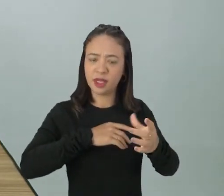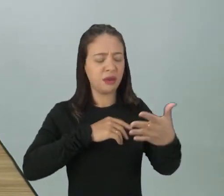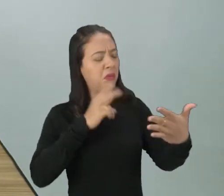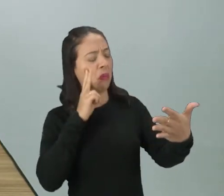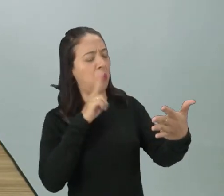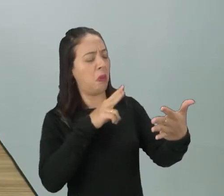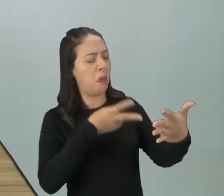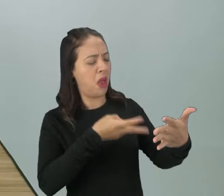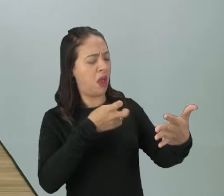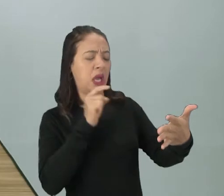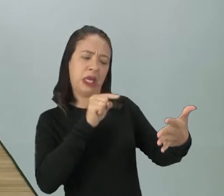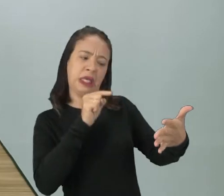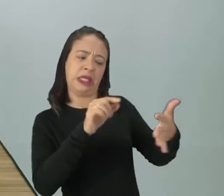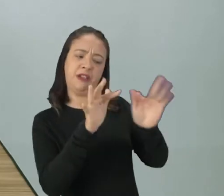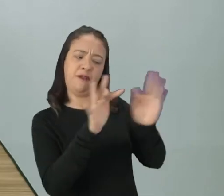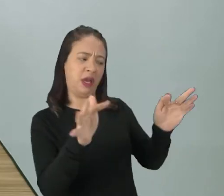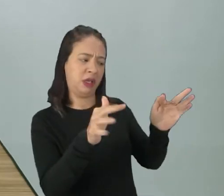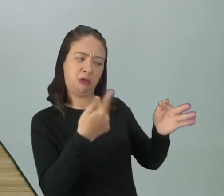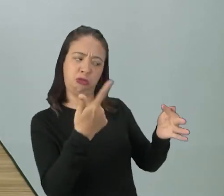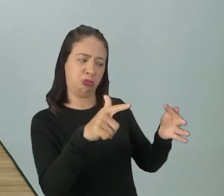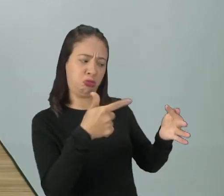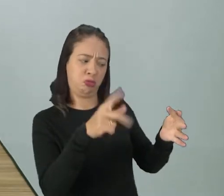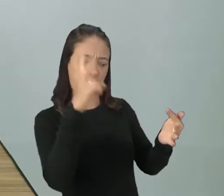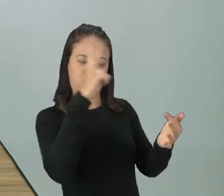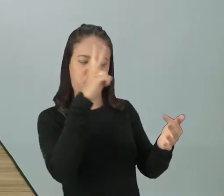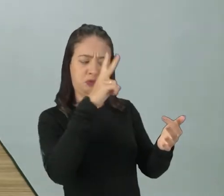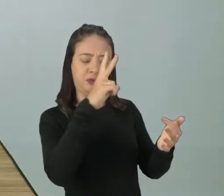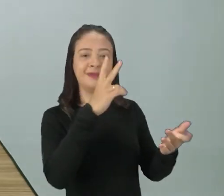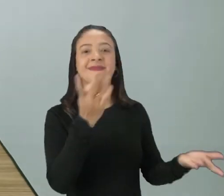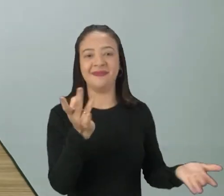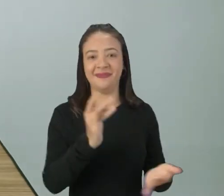que está intrusa aqui. Vamos ler?